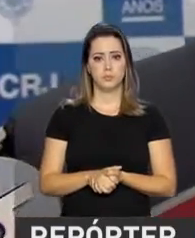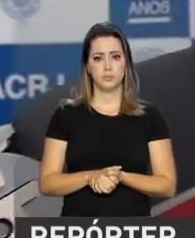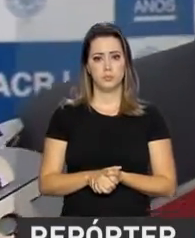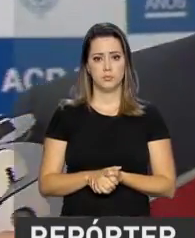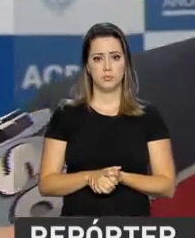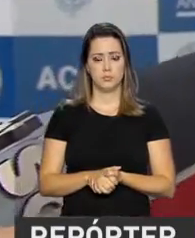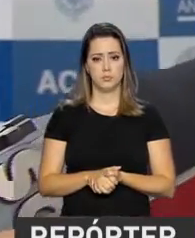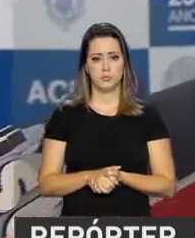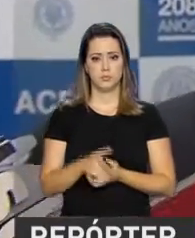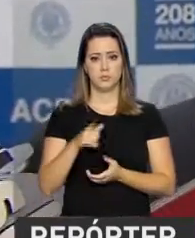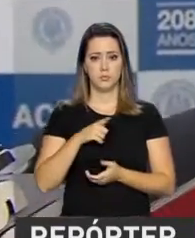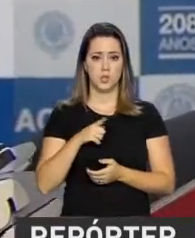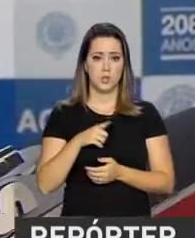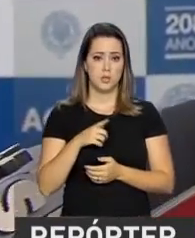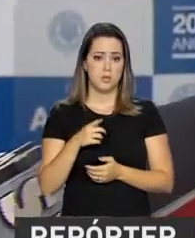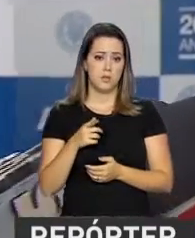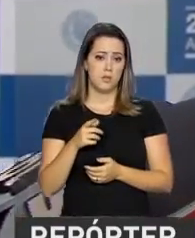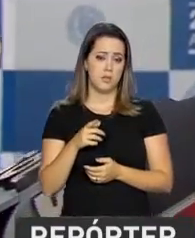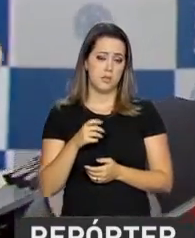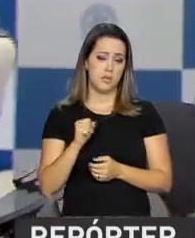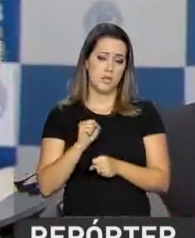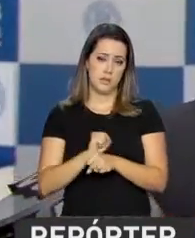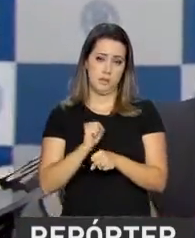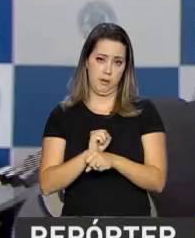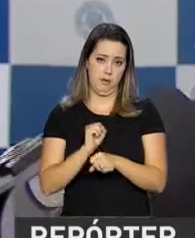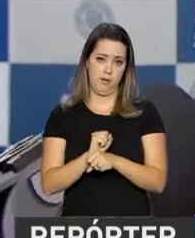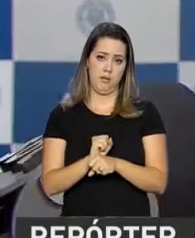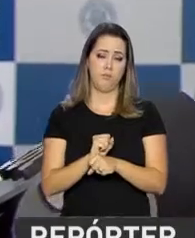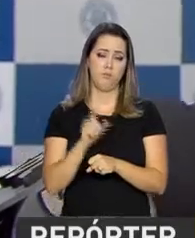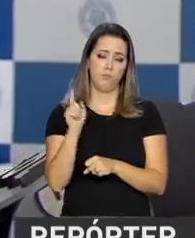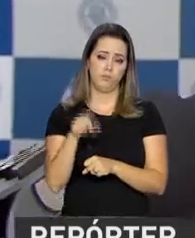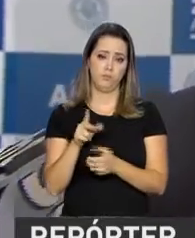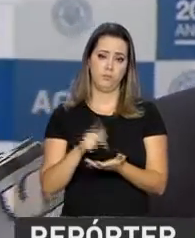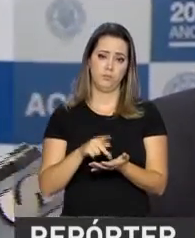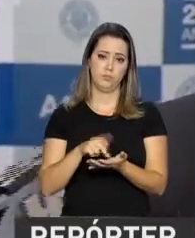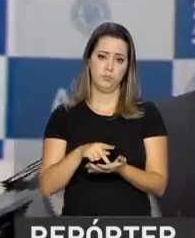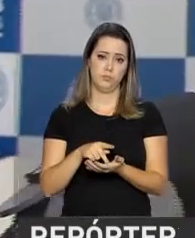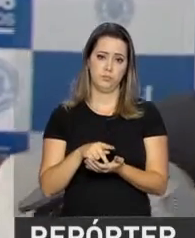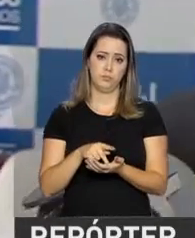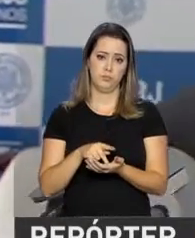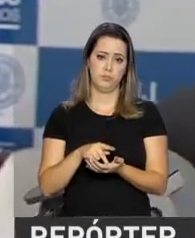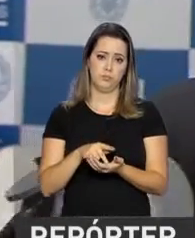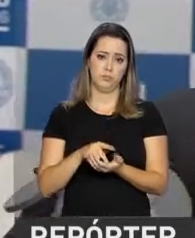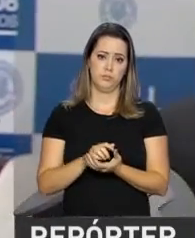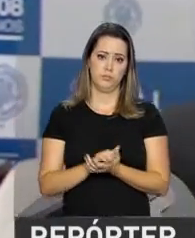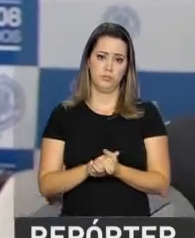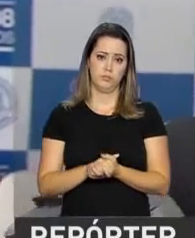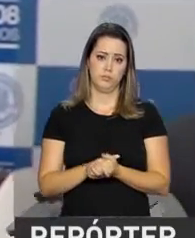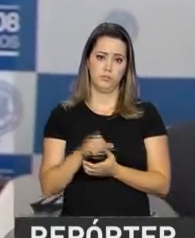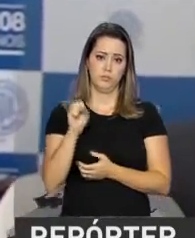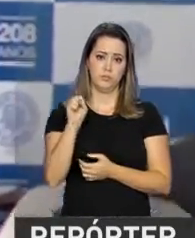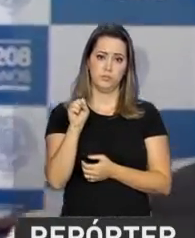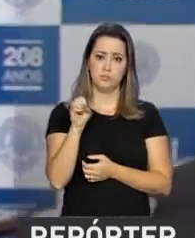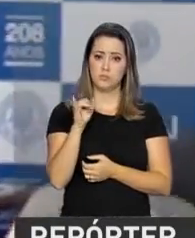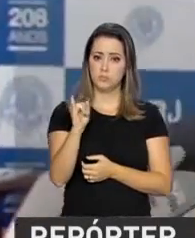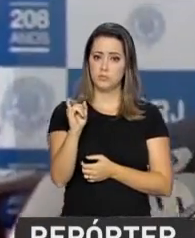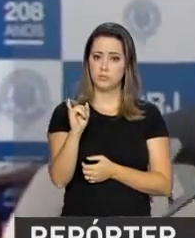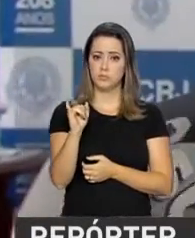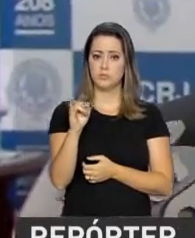Existe um bloqueio, de fato, de 8 bilhões,